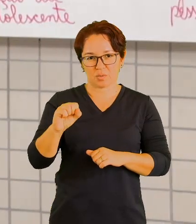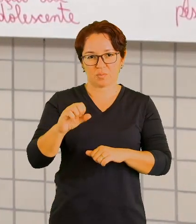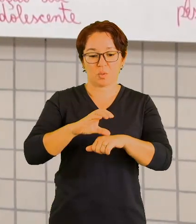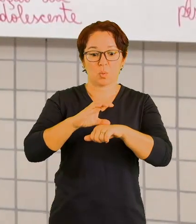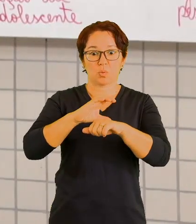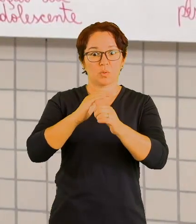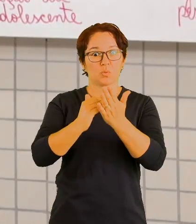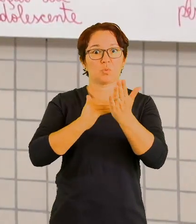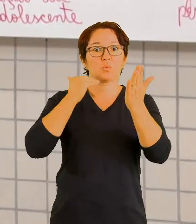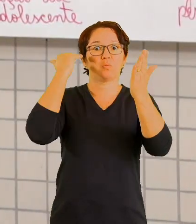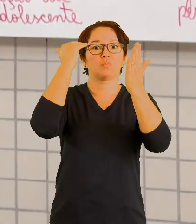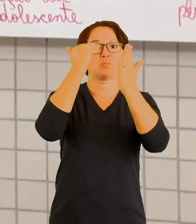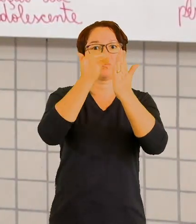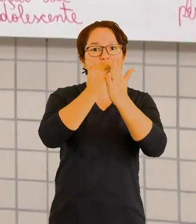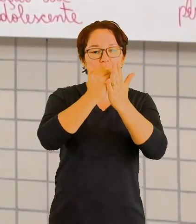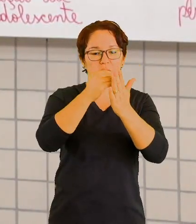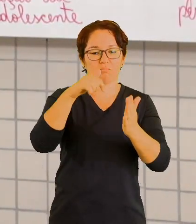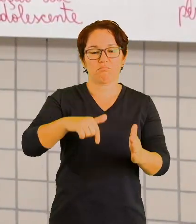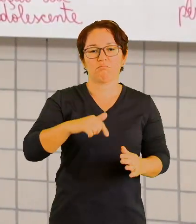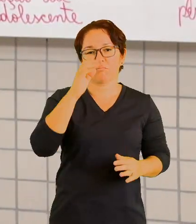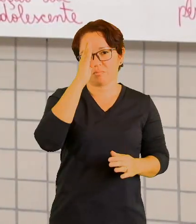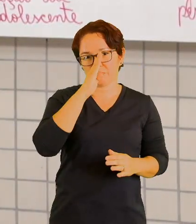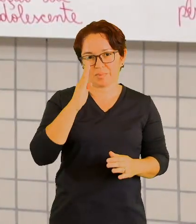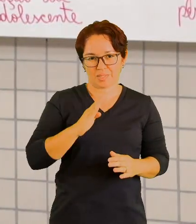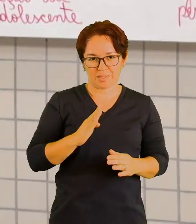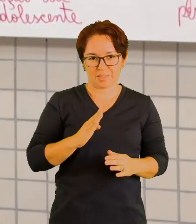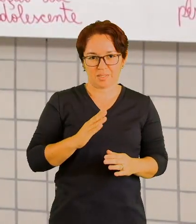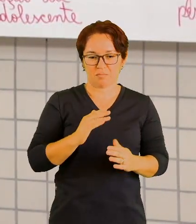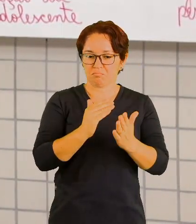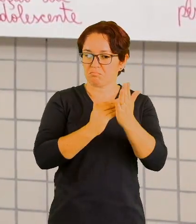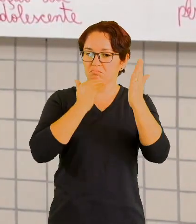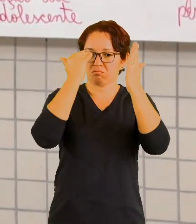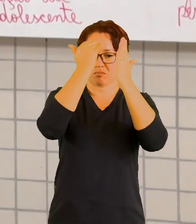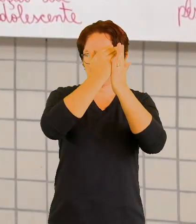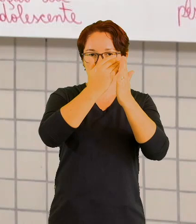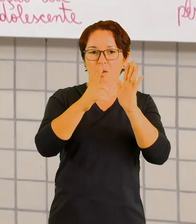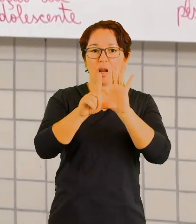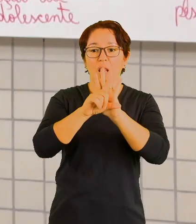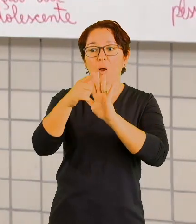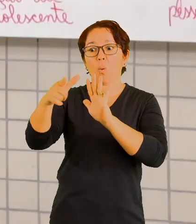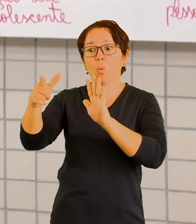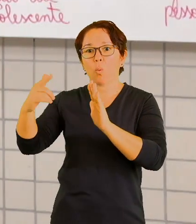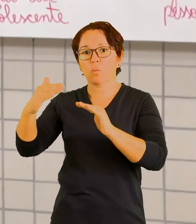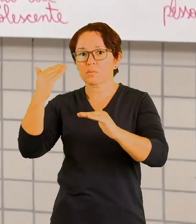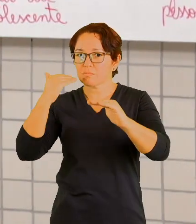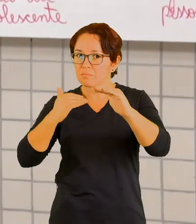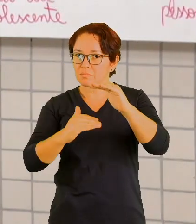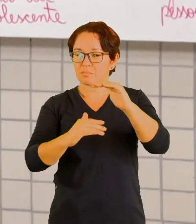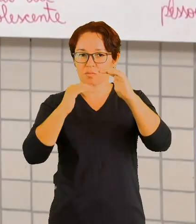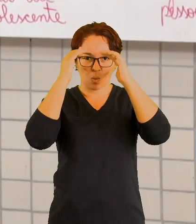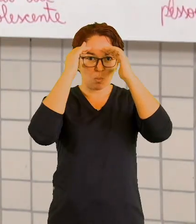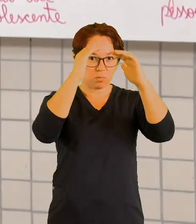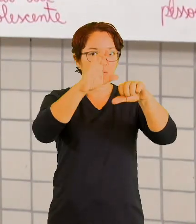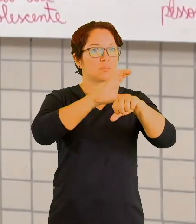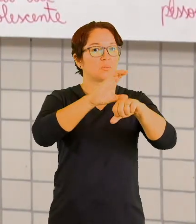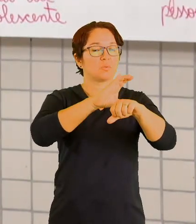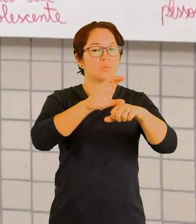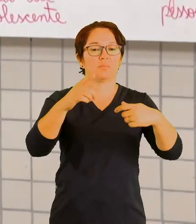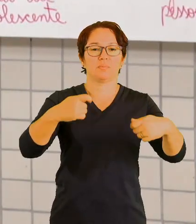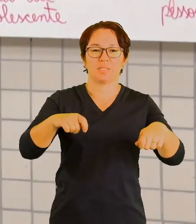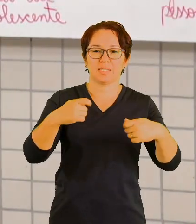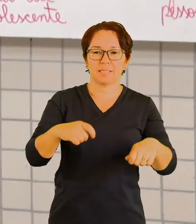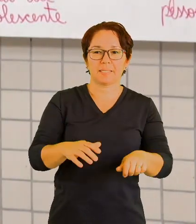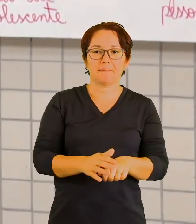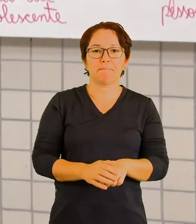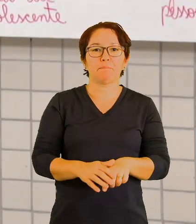partir dela que as outras leis são criadas. O Estatuto da Criança e do Adolescente, mais